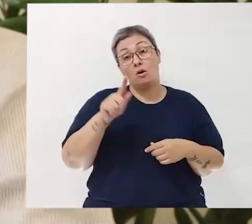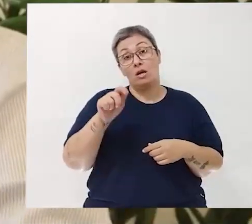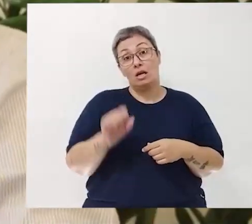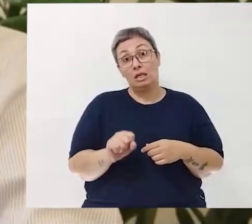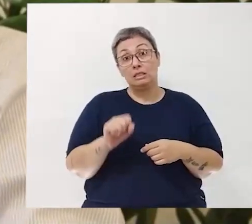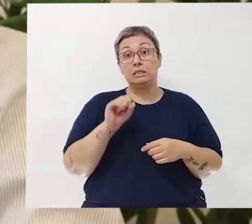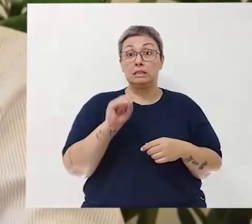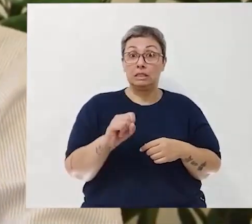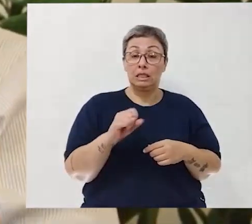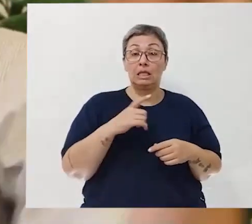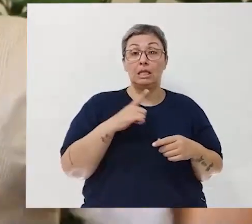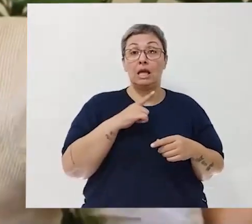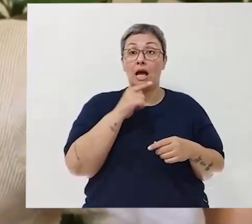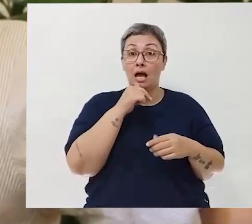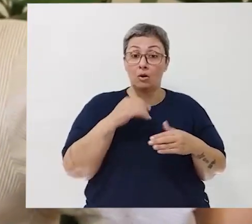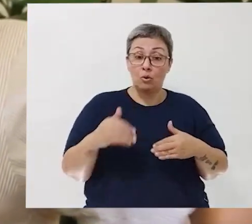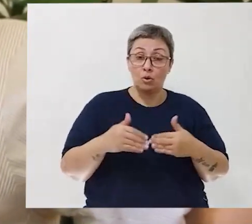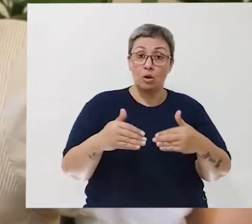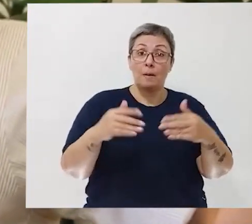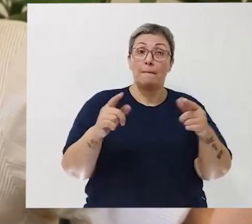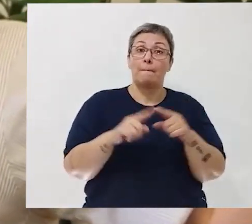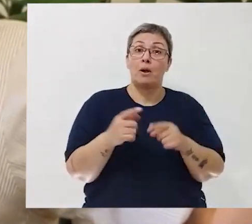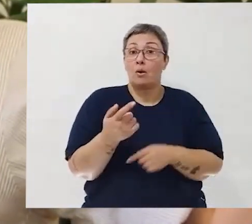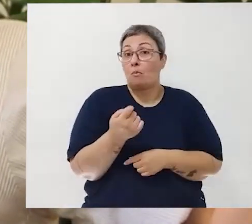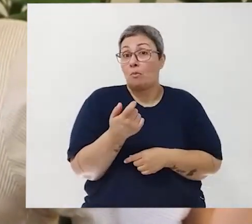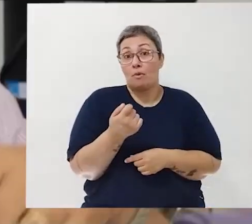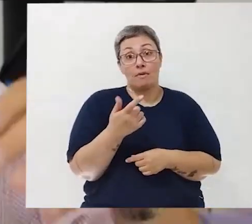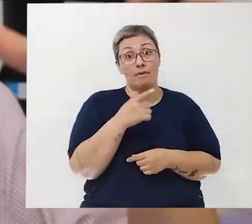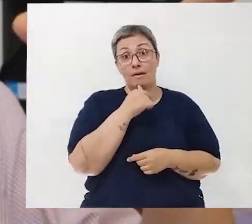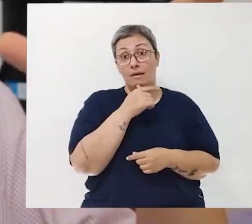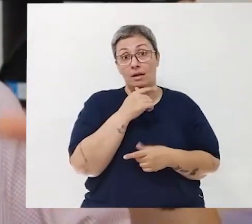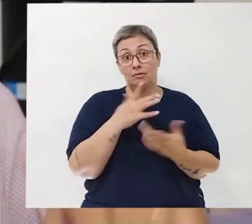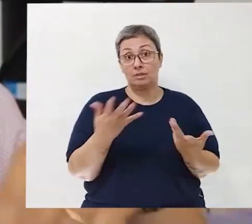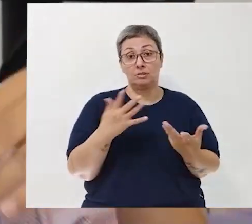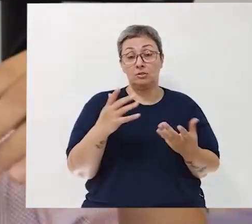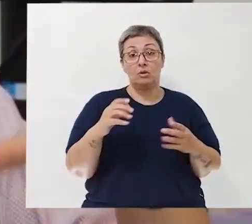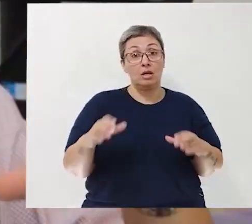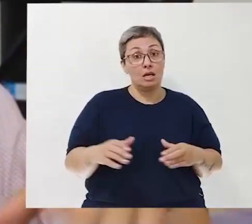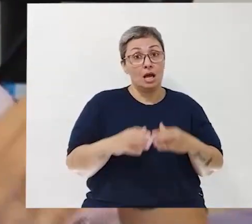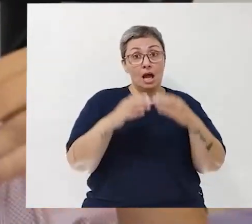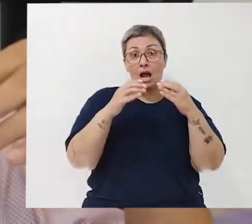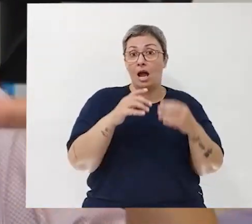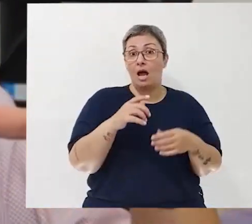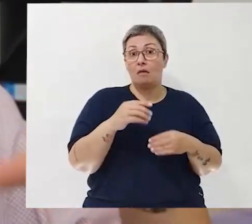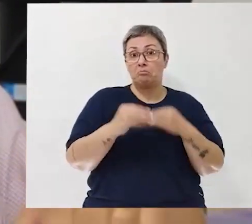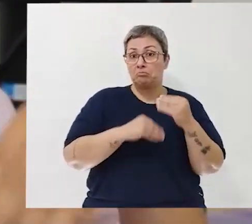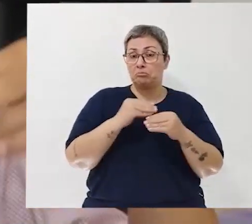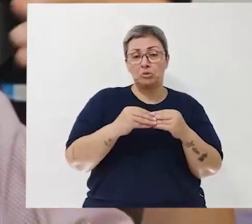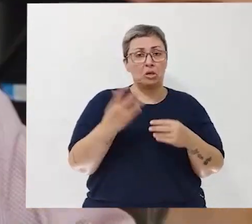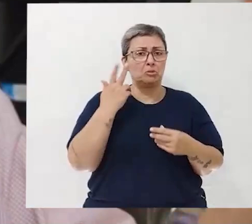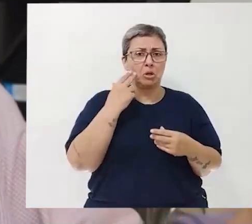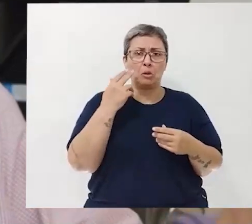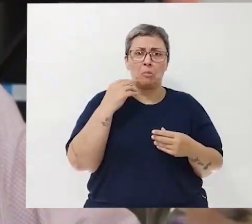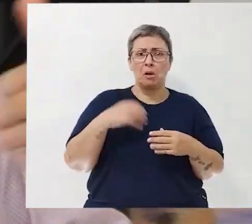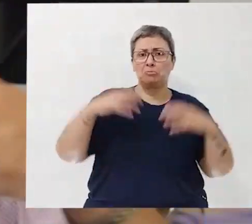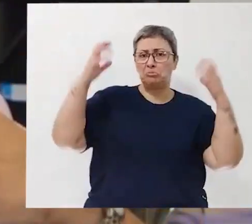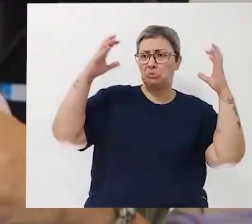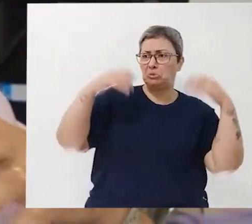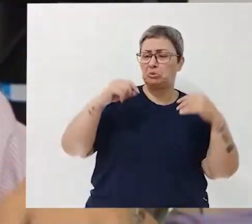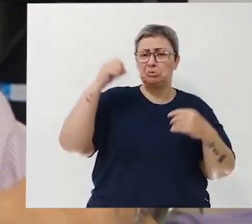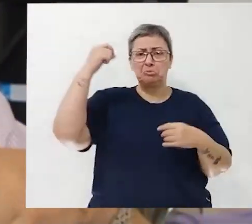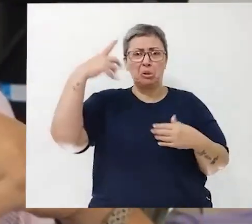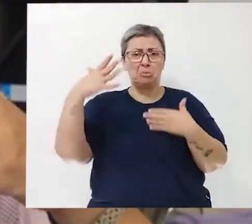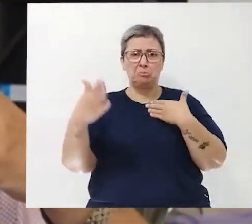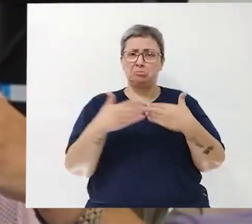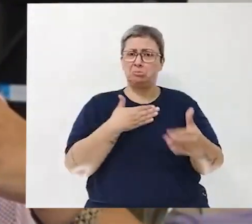Você tem a hidrelétrica lá, só que você tem um pouquinho só de água. A energia nuclear não, faça chuva, faça sol, esteja o tempo nublado ou não